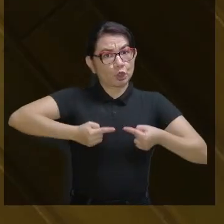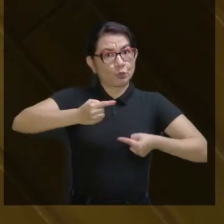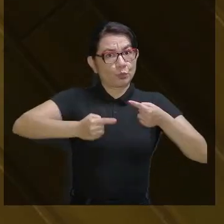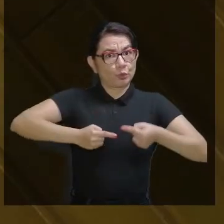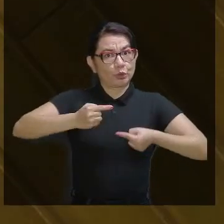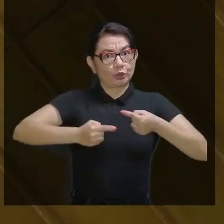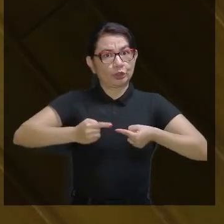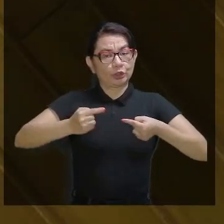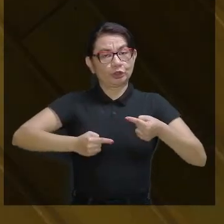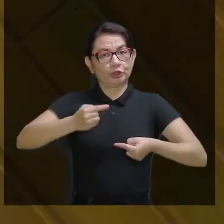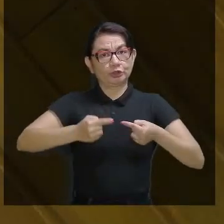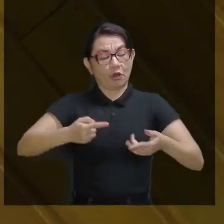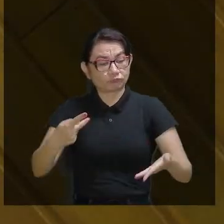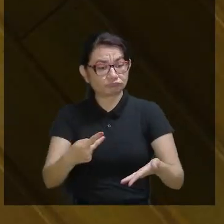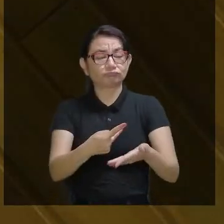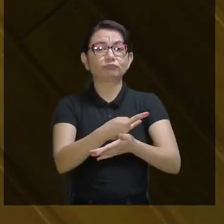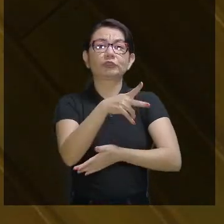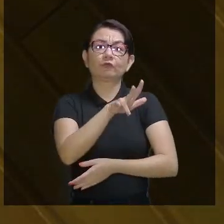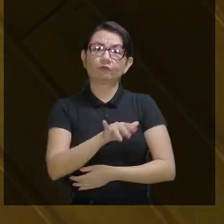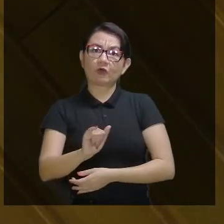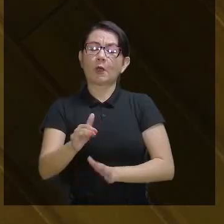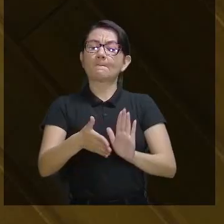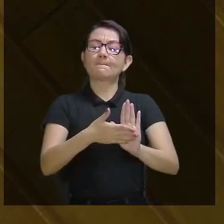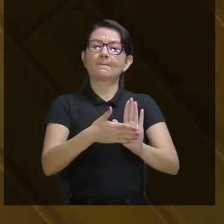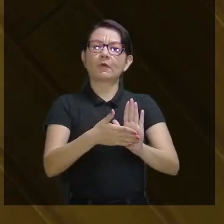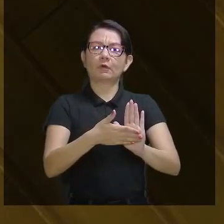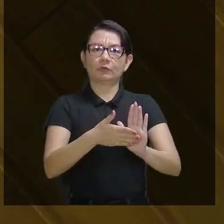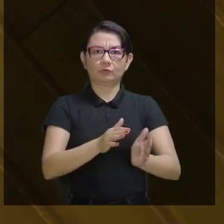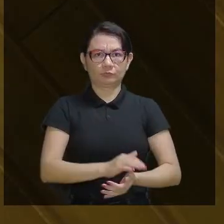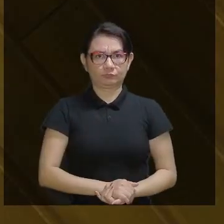vão ser propostas.